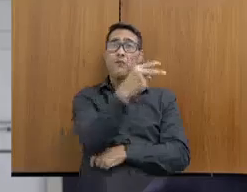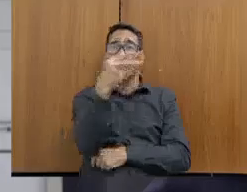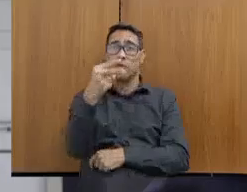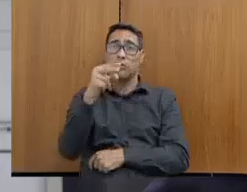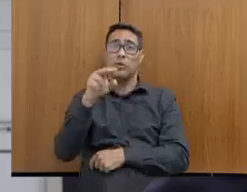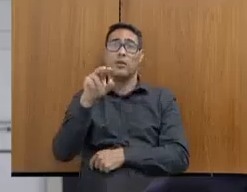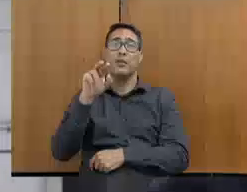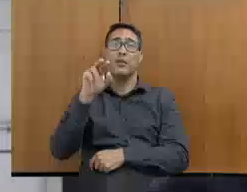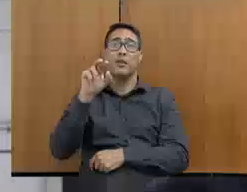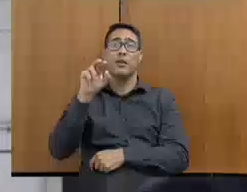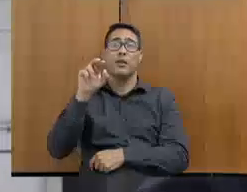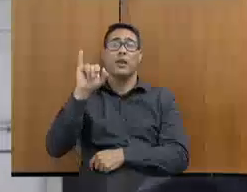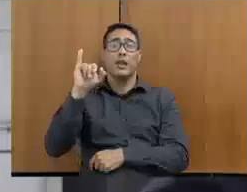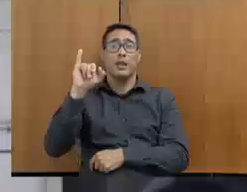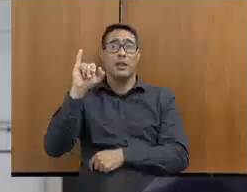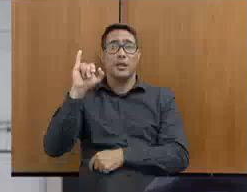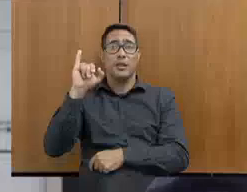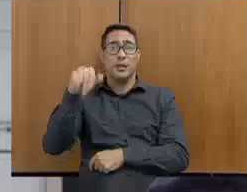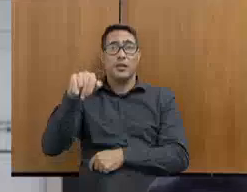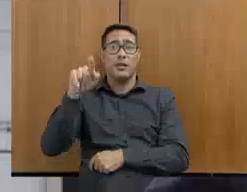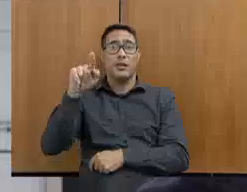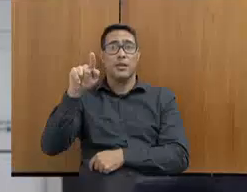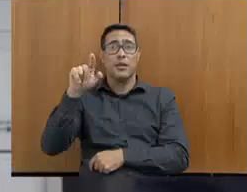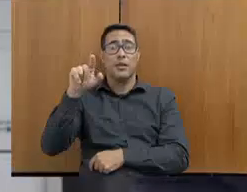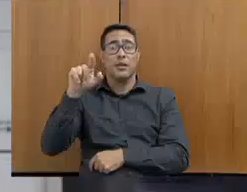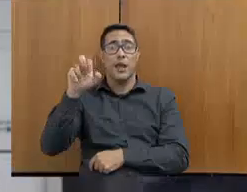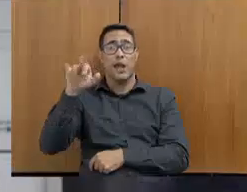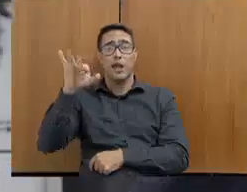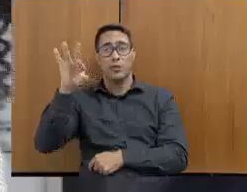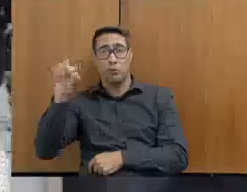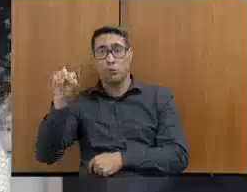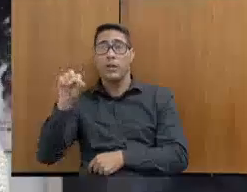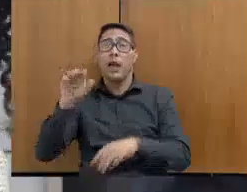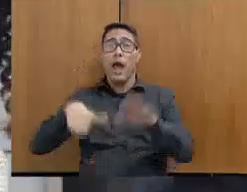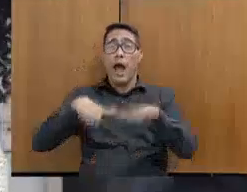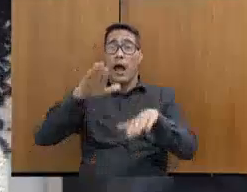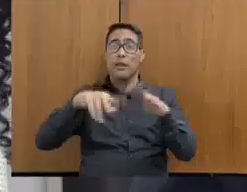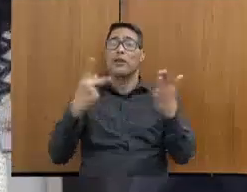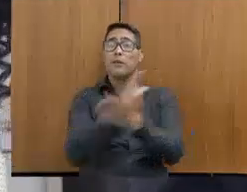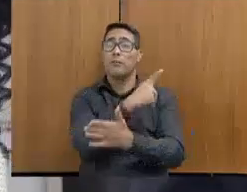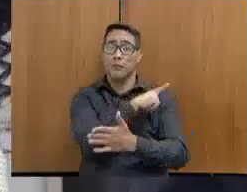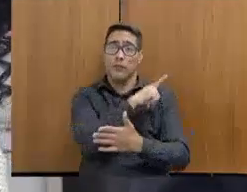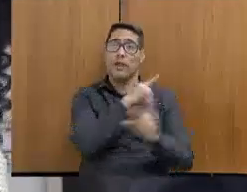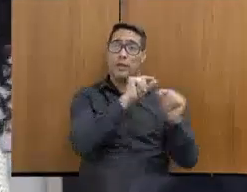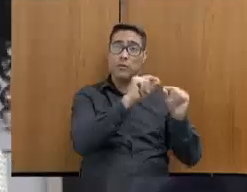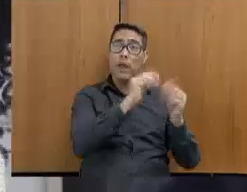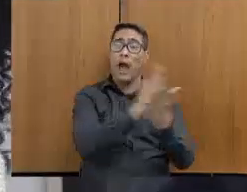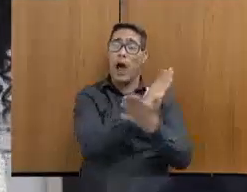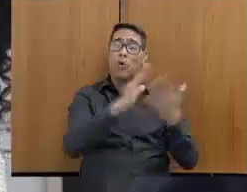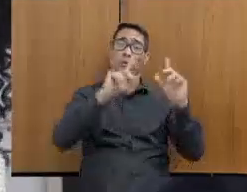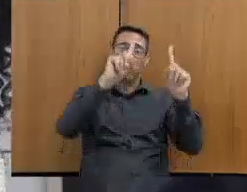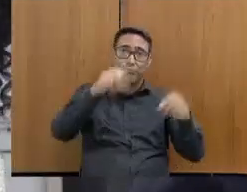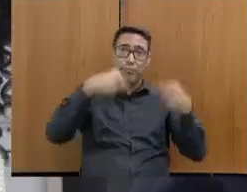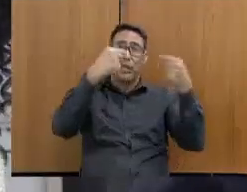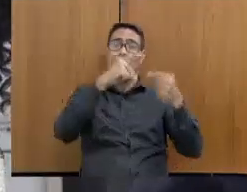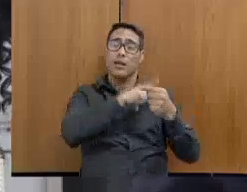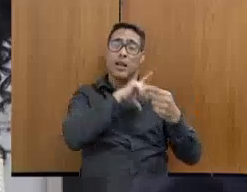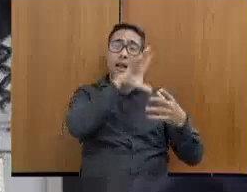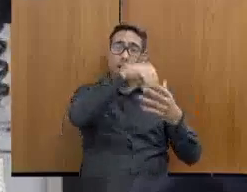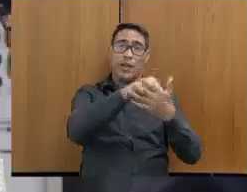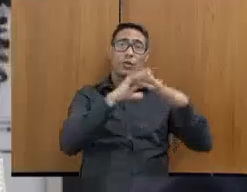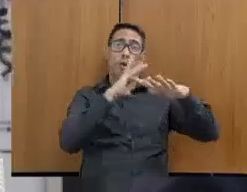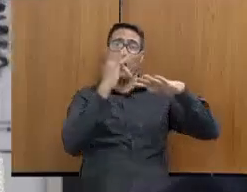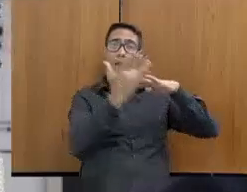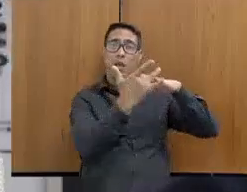investigação Quando essas essas ataques vem por redes sociais então é muito importante investir em tecnologia